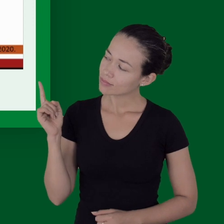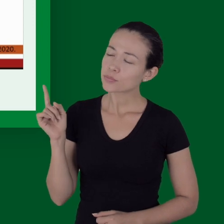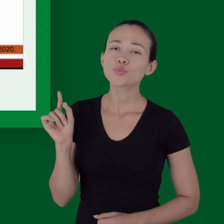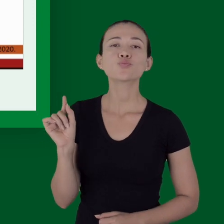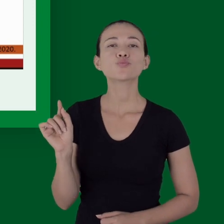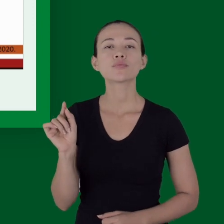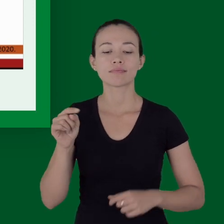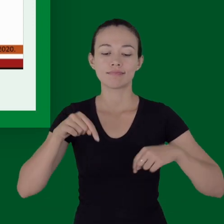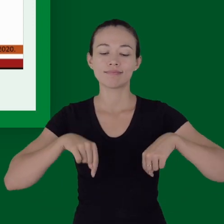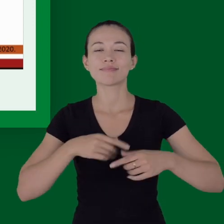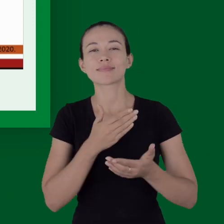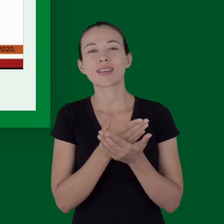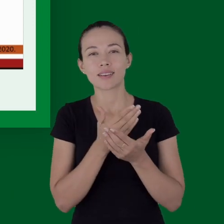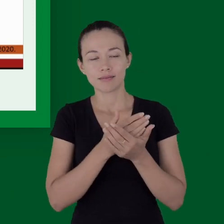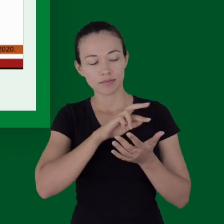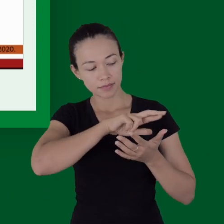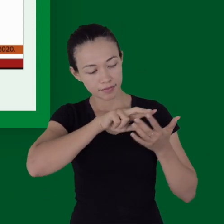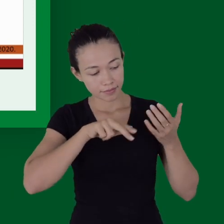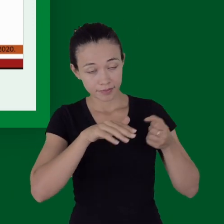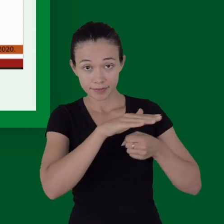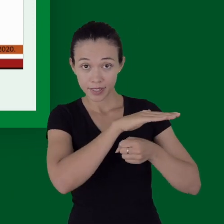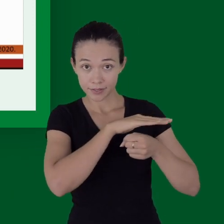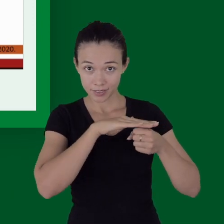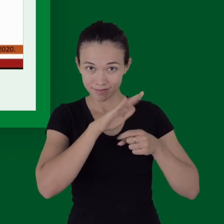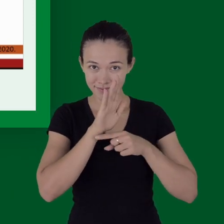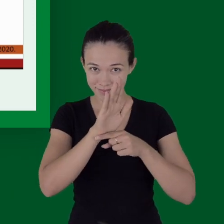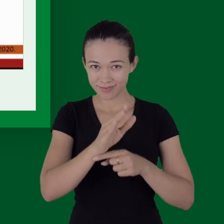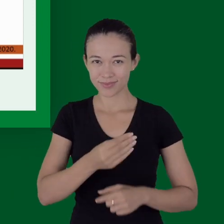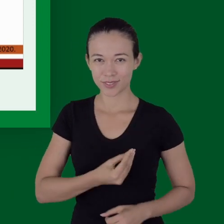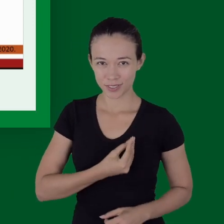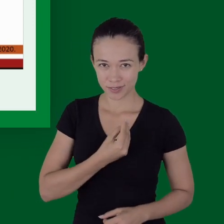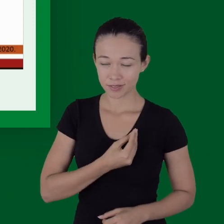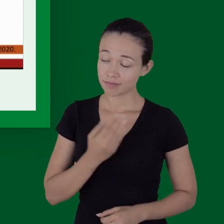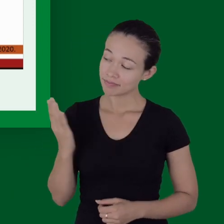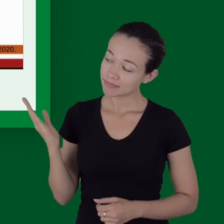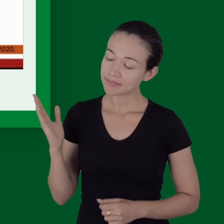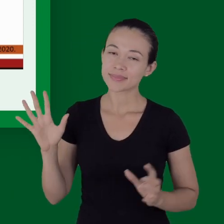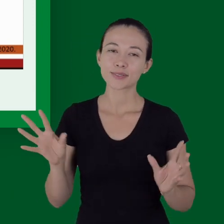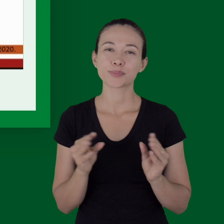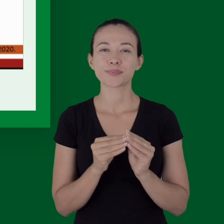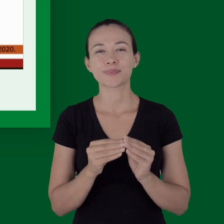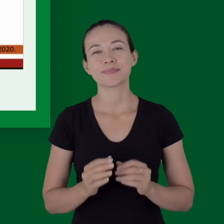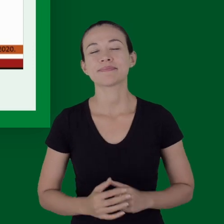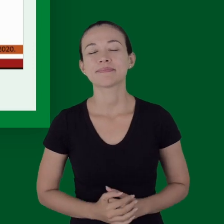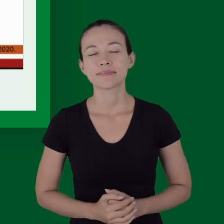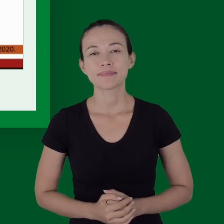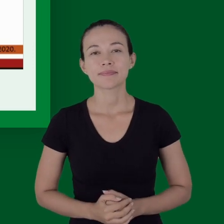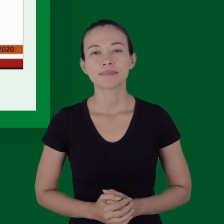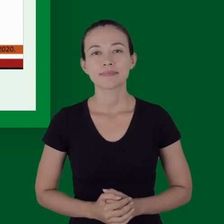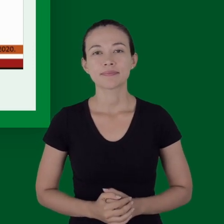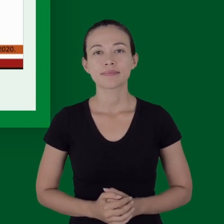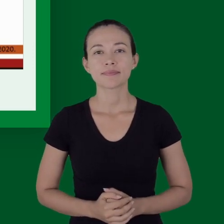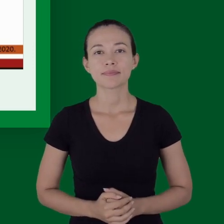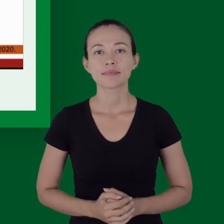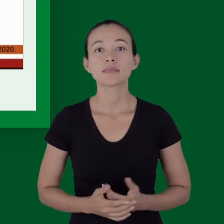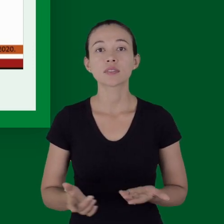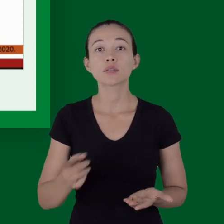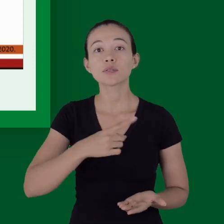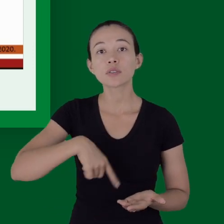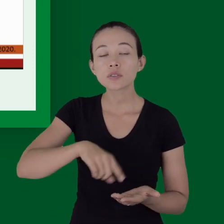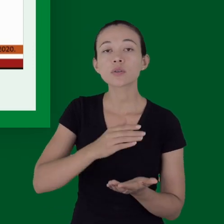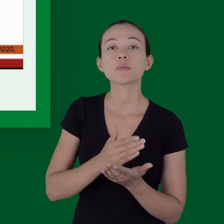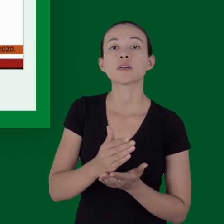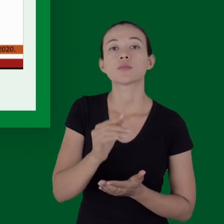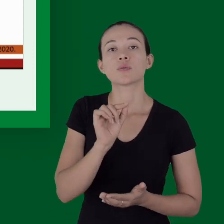Aqui agora a gente vai ter o resumo de toda a nossa aula de suporte avançado, né, de vida. Então, assim, a gente iniciou